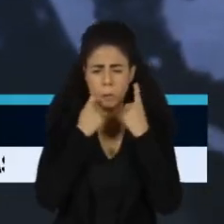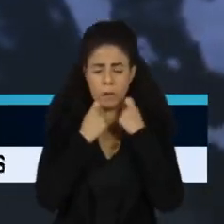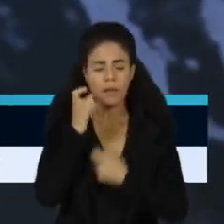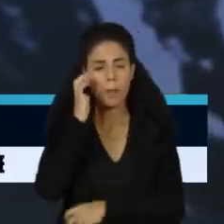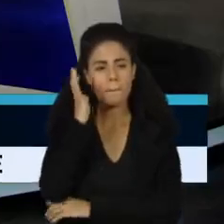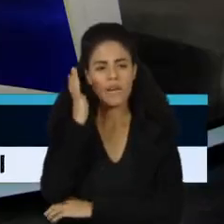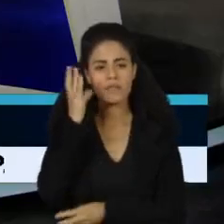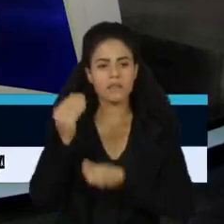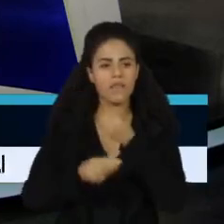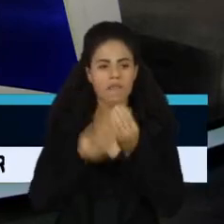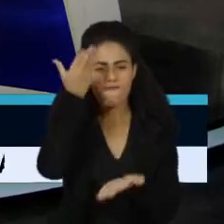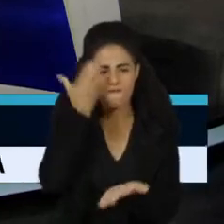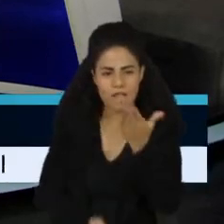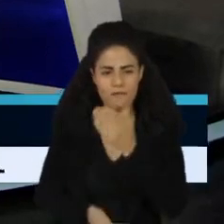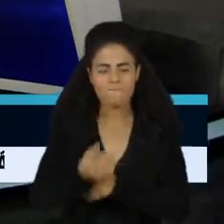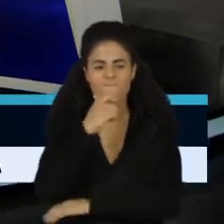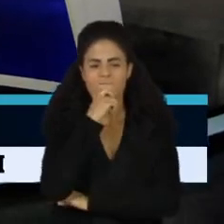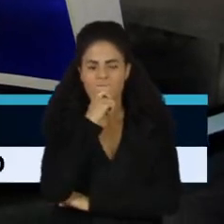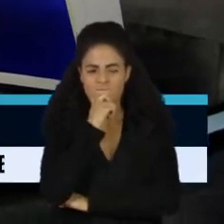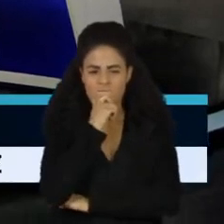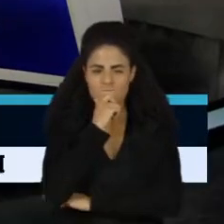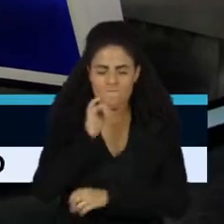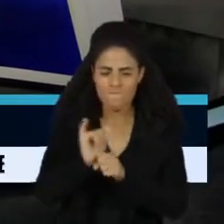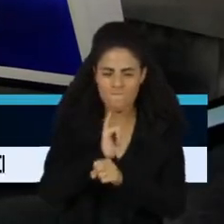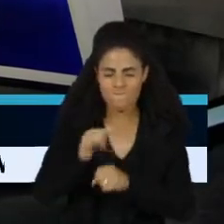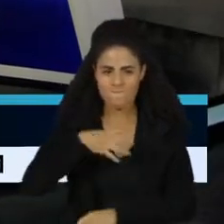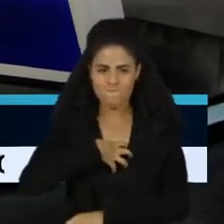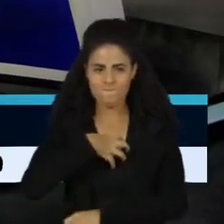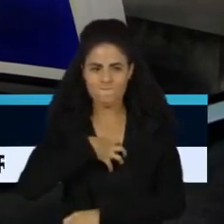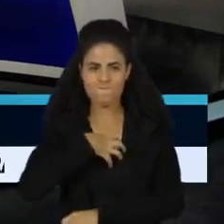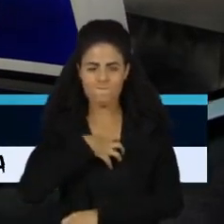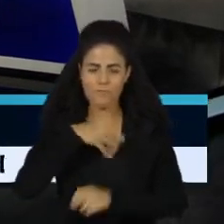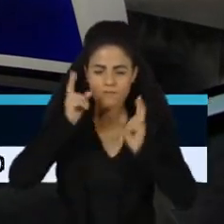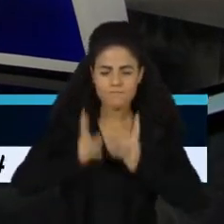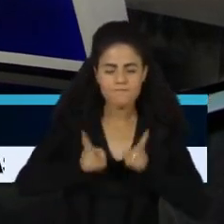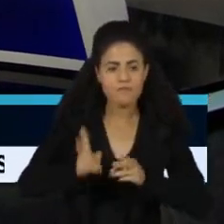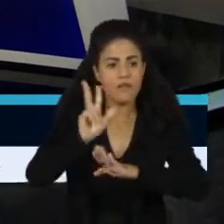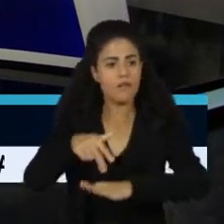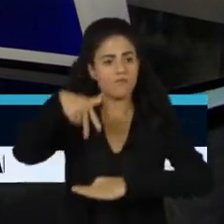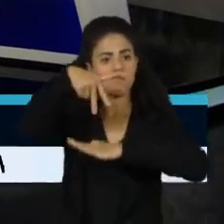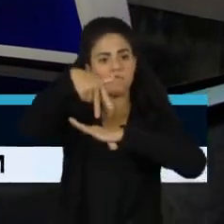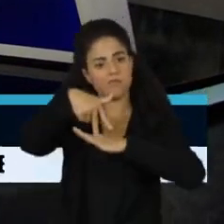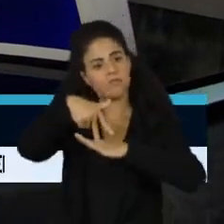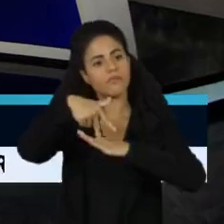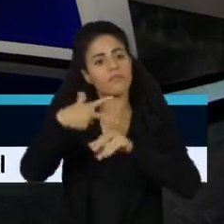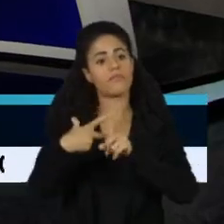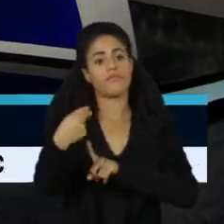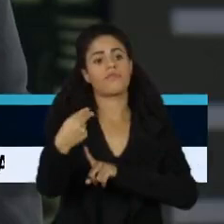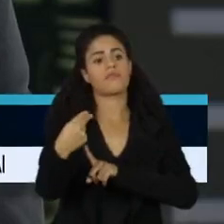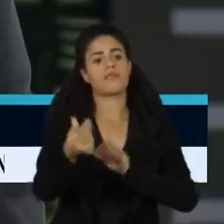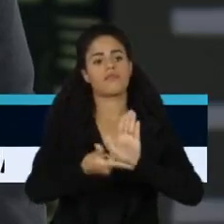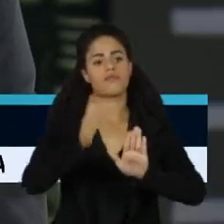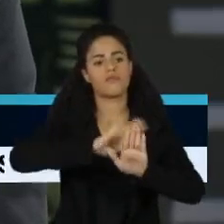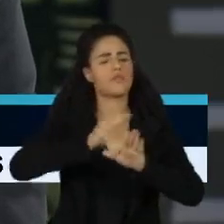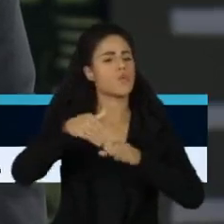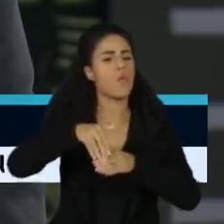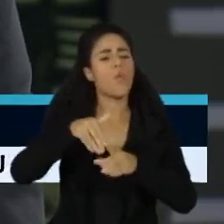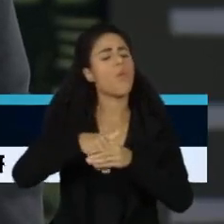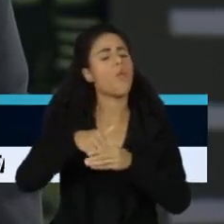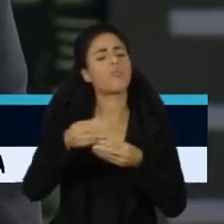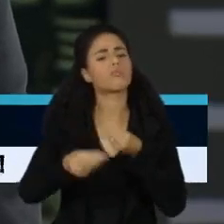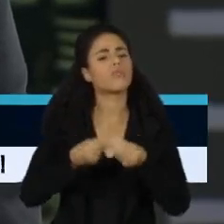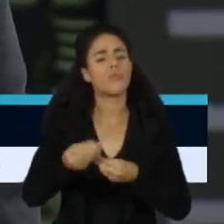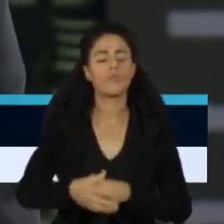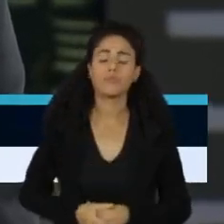alguns, ou é uma tentativa de manter o bolsonarismo para além de uma eventual derrota nas eleições? Eu desconfio que essa